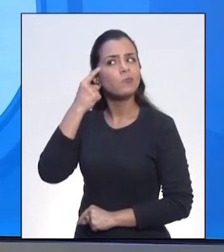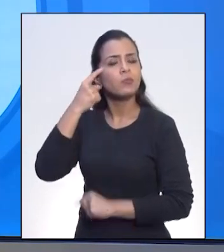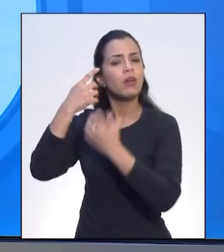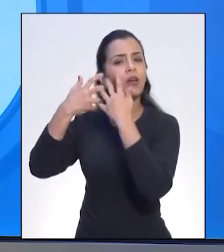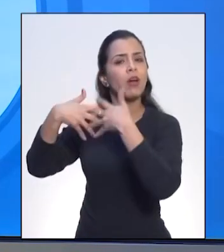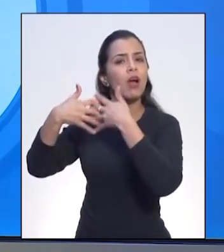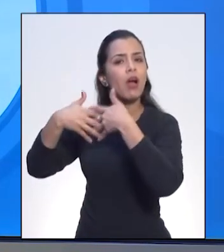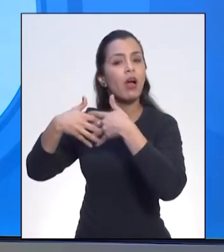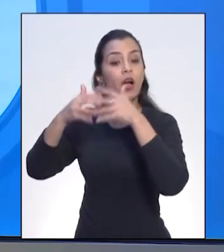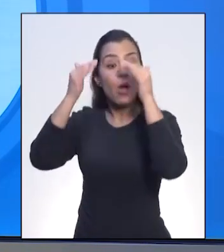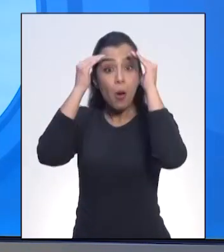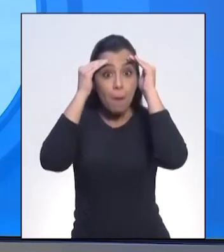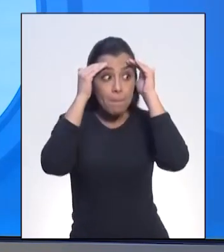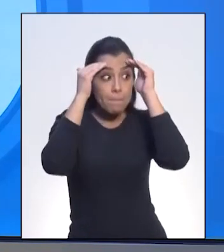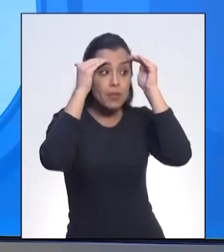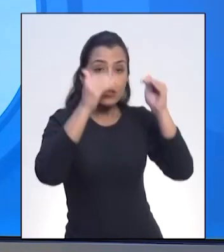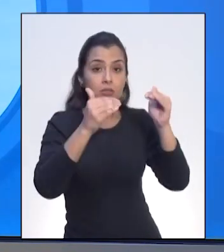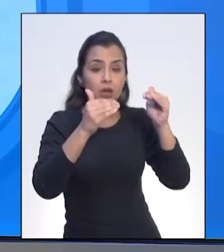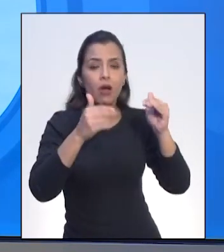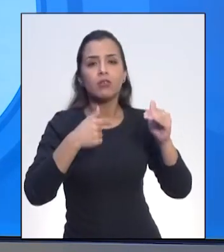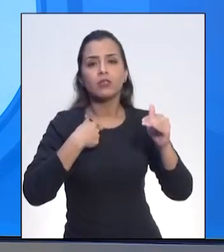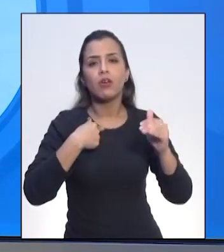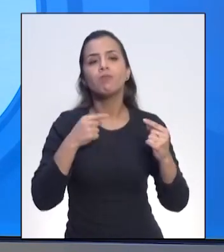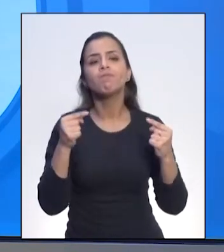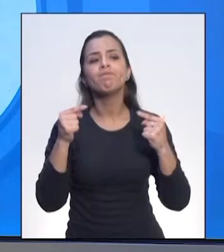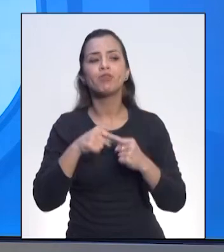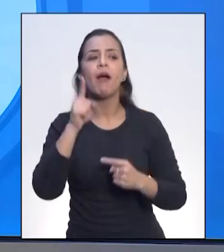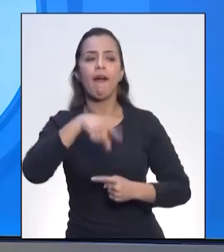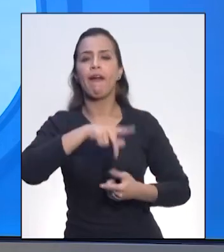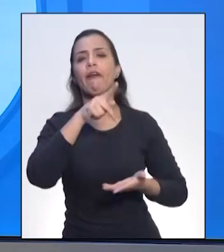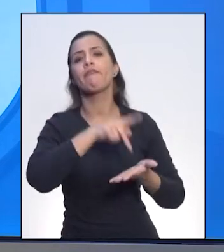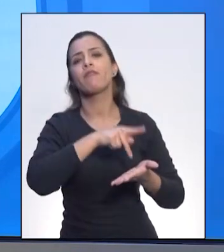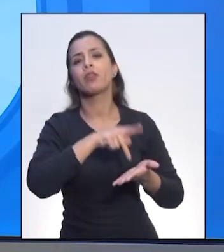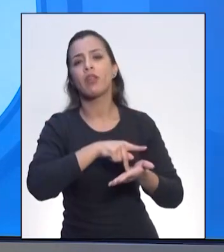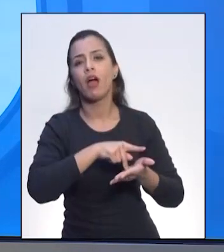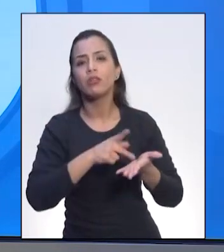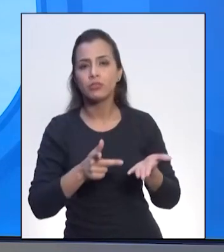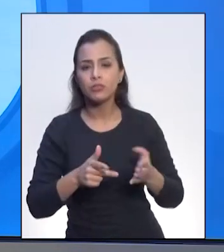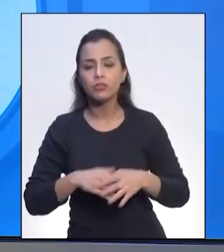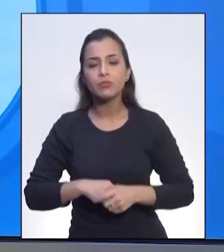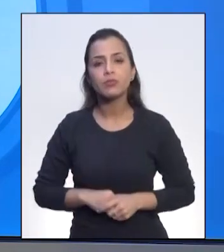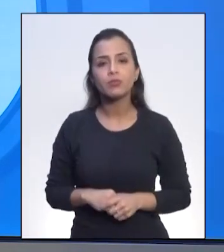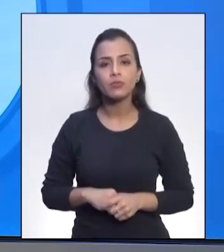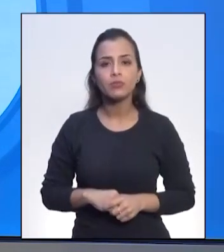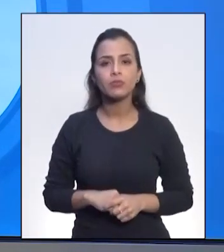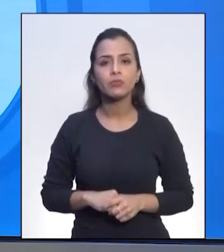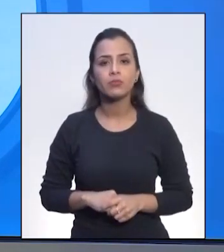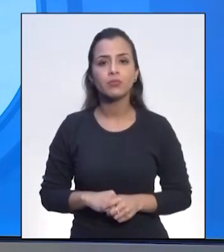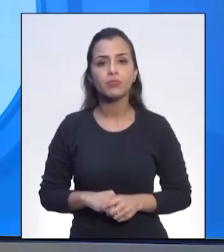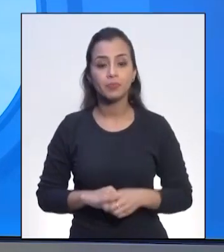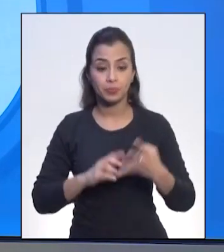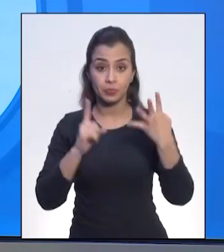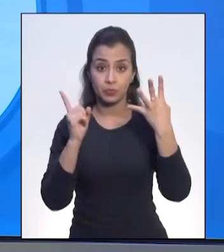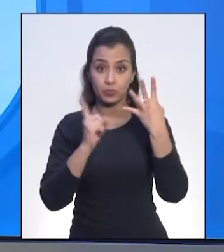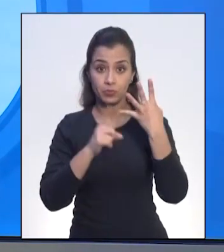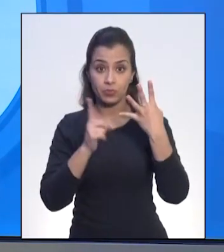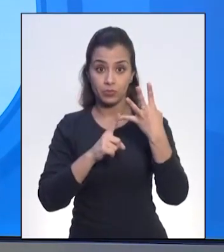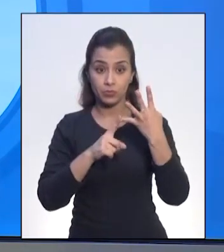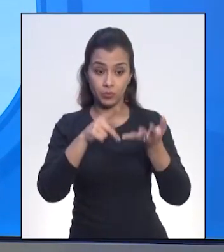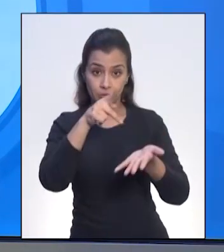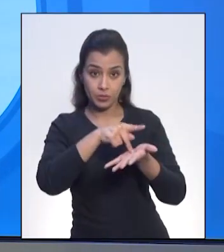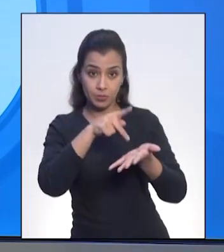é obedecido, eu posso dizer que uma ideia, um conceito, uma coisa é verdadeira. Quarto conceito de